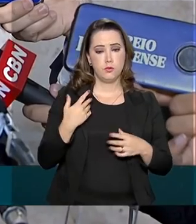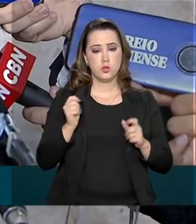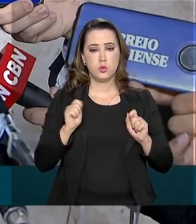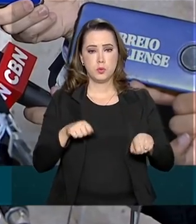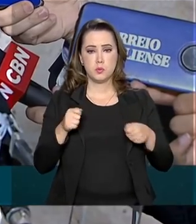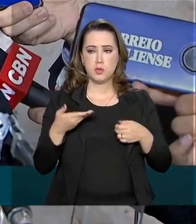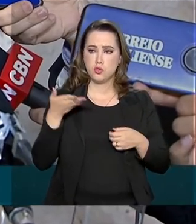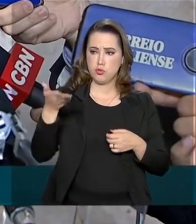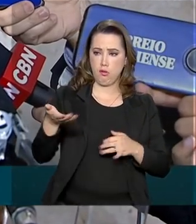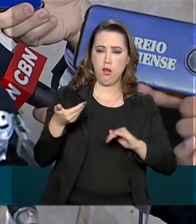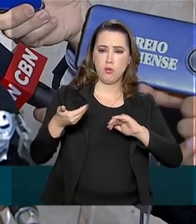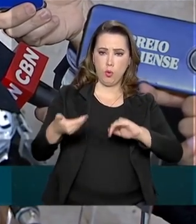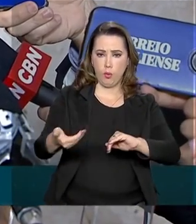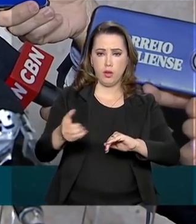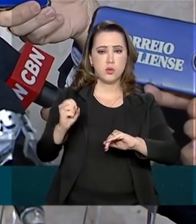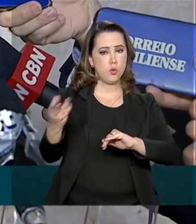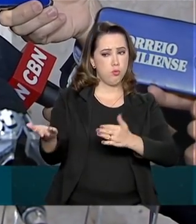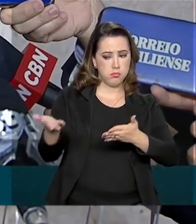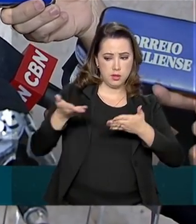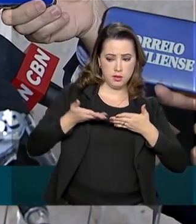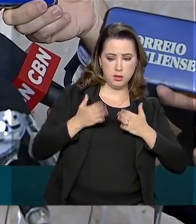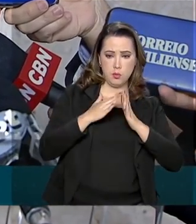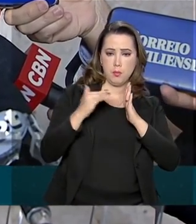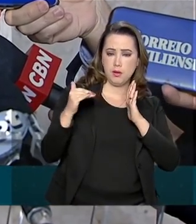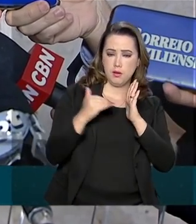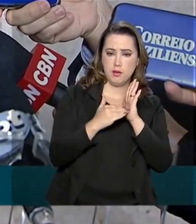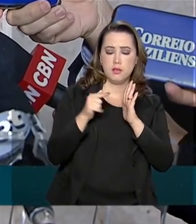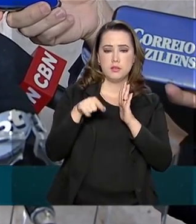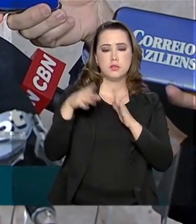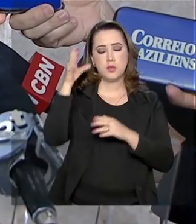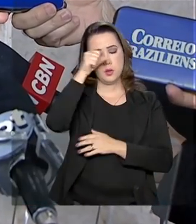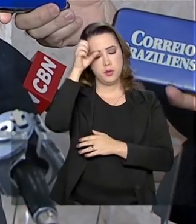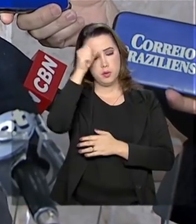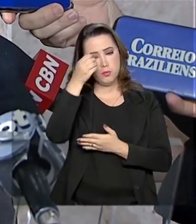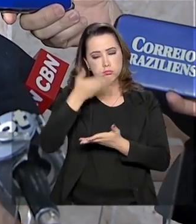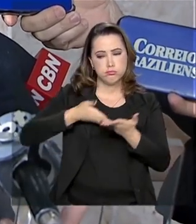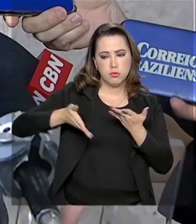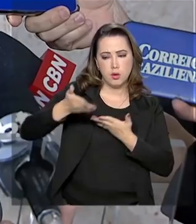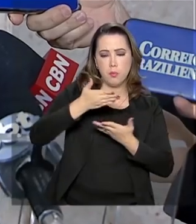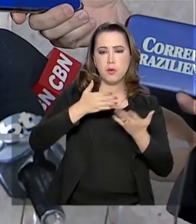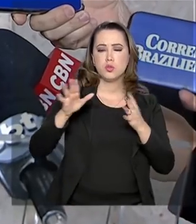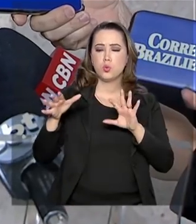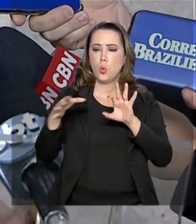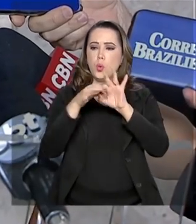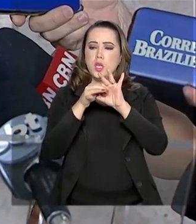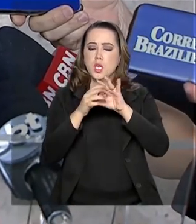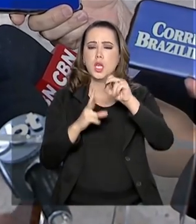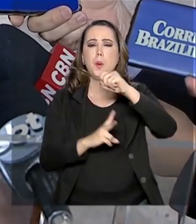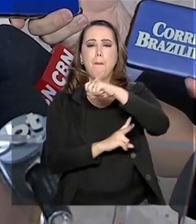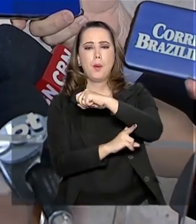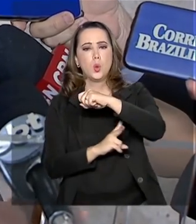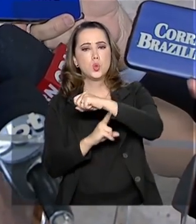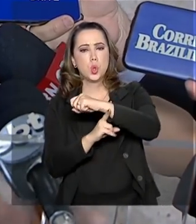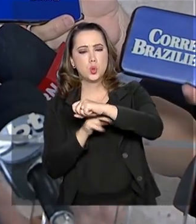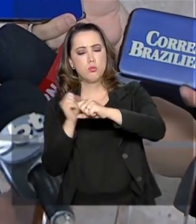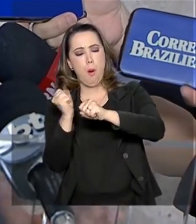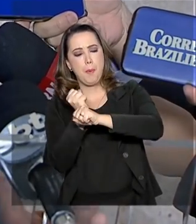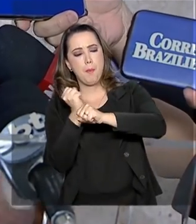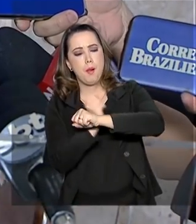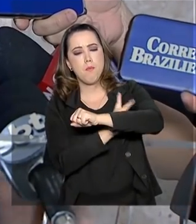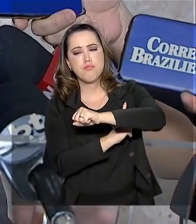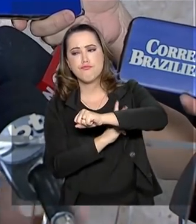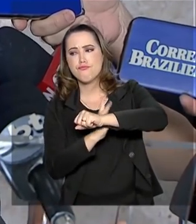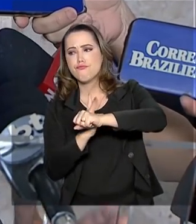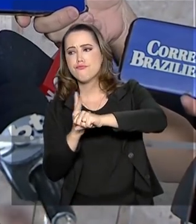recebê-los aqui. Eu aprendi isso durante esse tempo no Congresso. Construir pontes, soluções. Existem posições